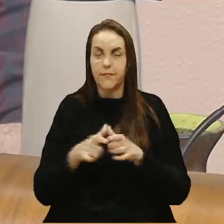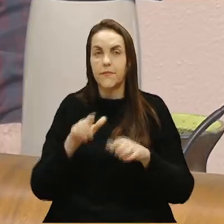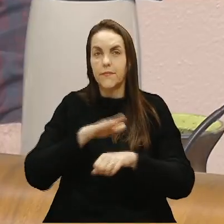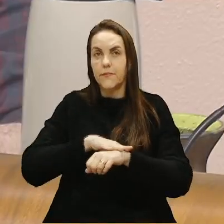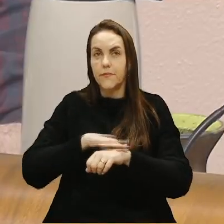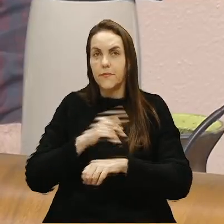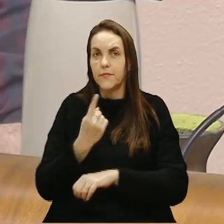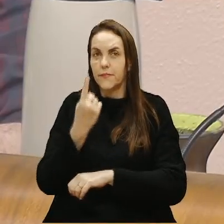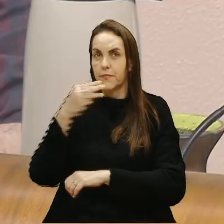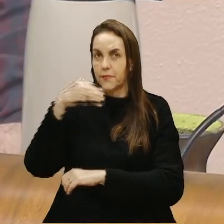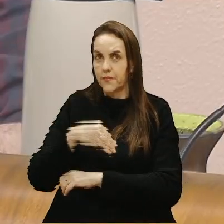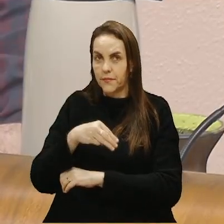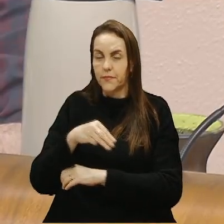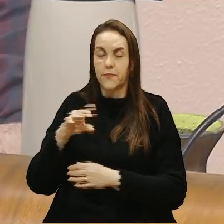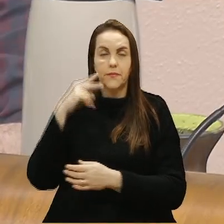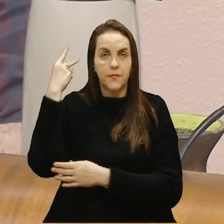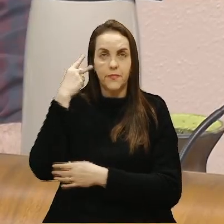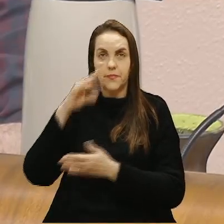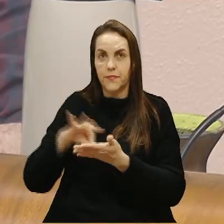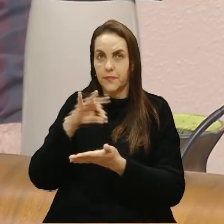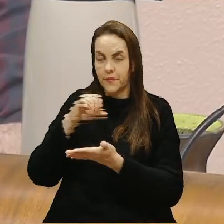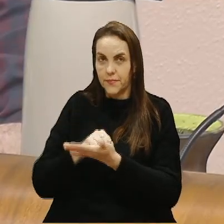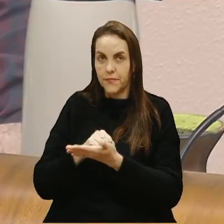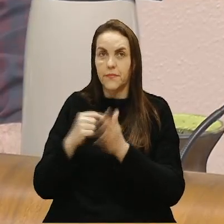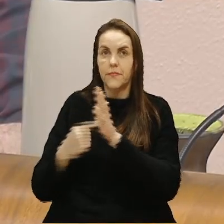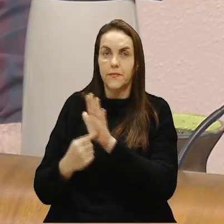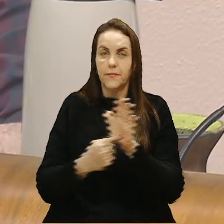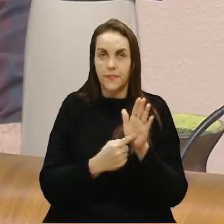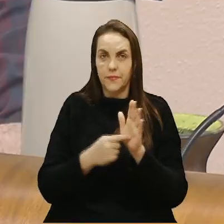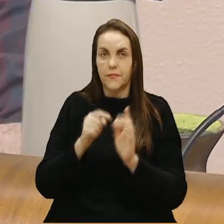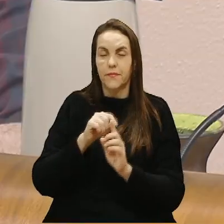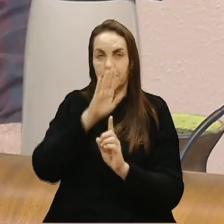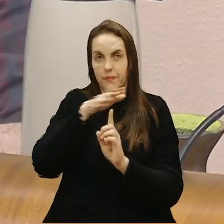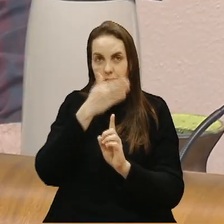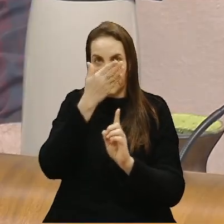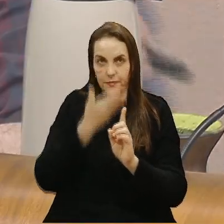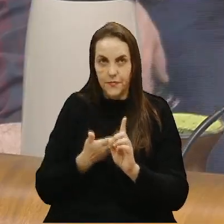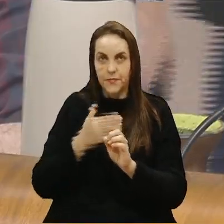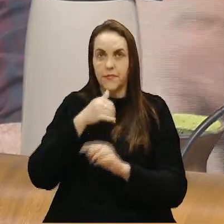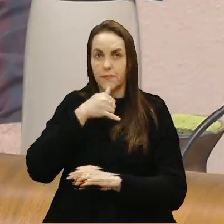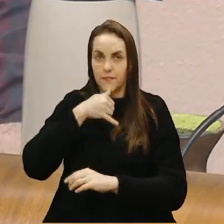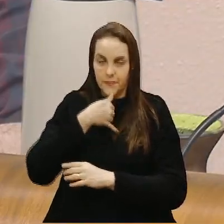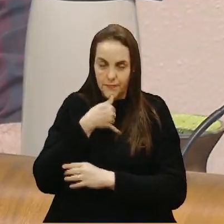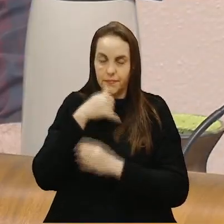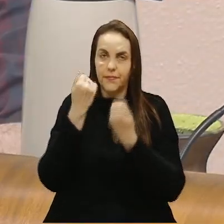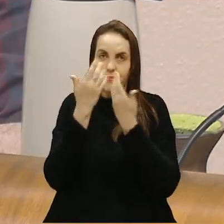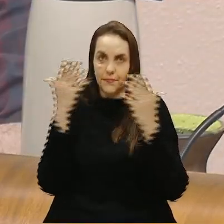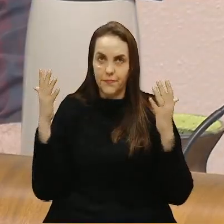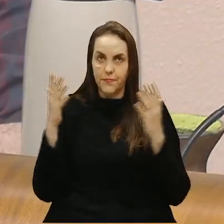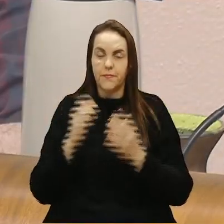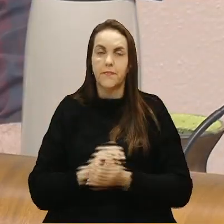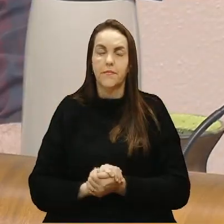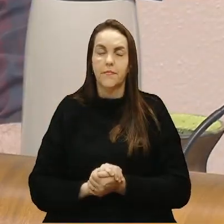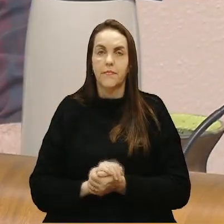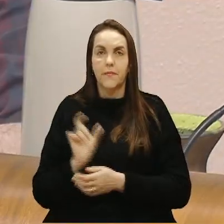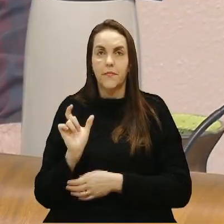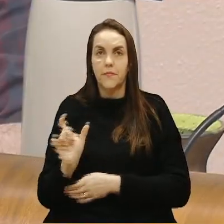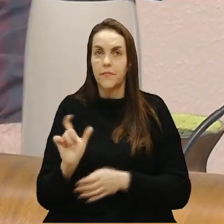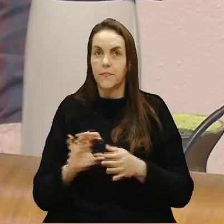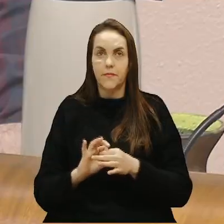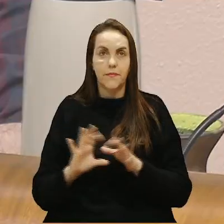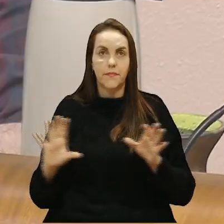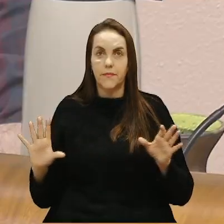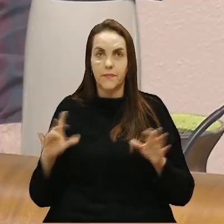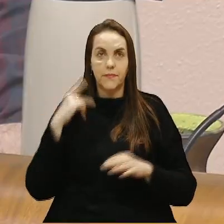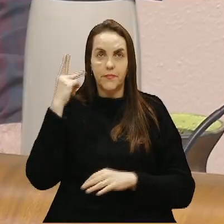tempo de 1 minuto por vereador inscrito para apresentação de votos de pesar, de louvor ou de congratulações. A palavra está à disposição das